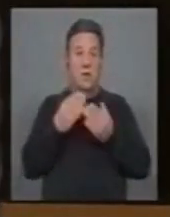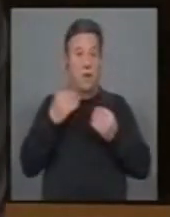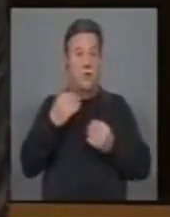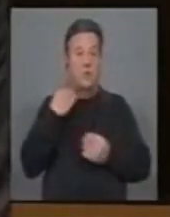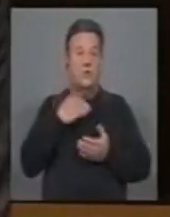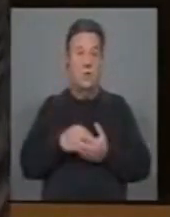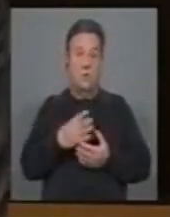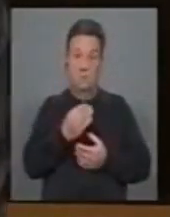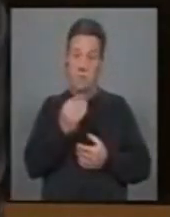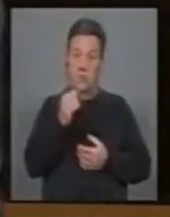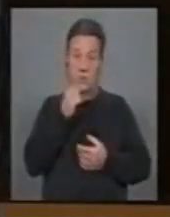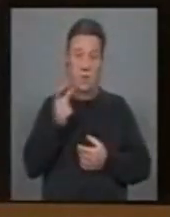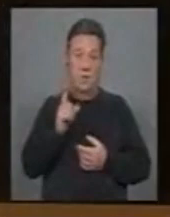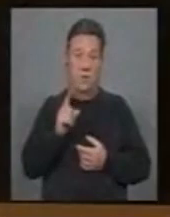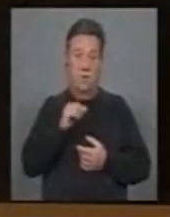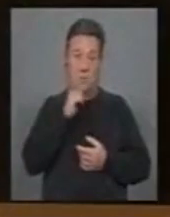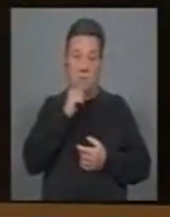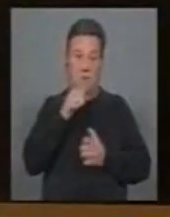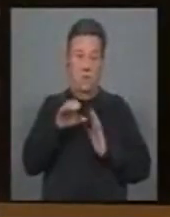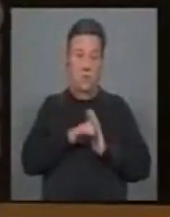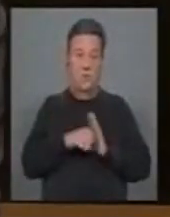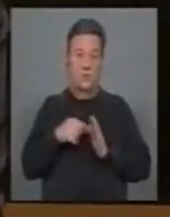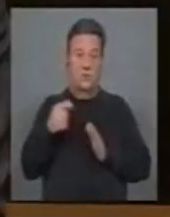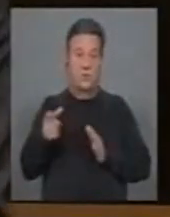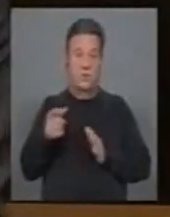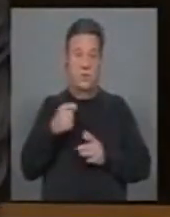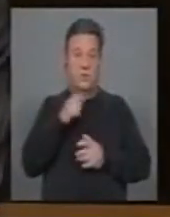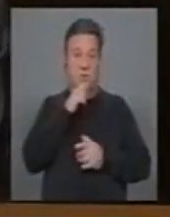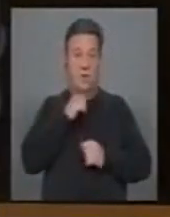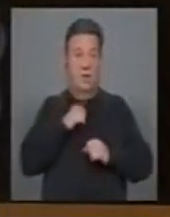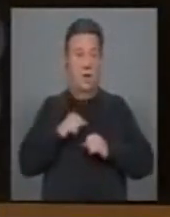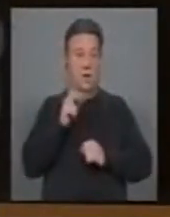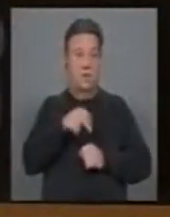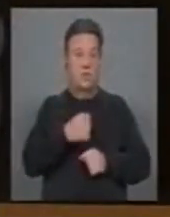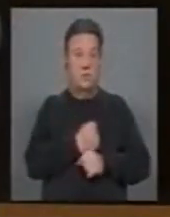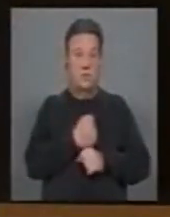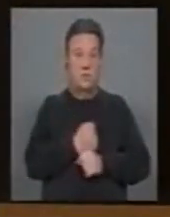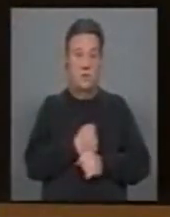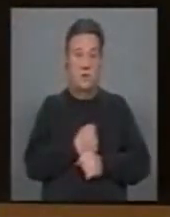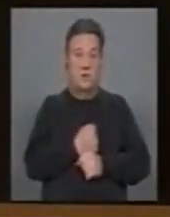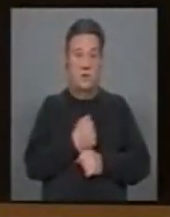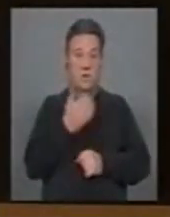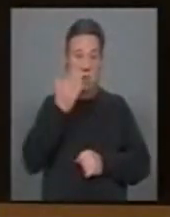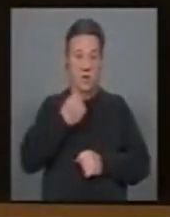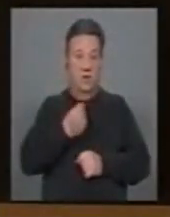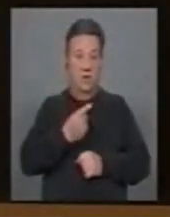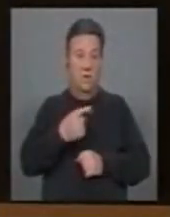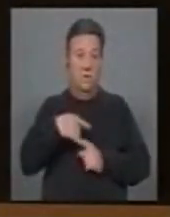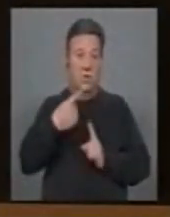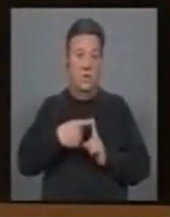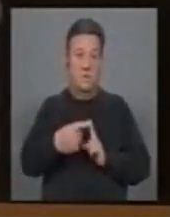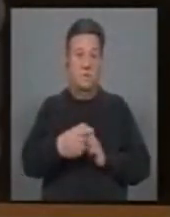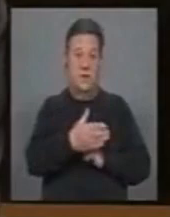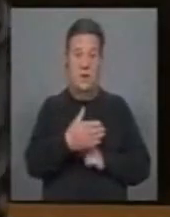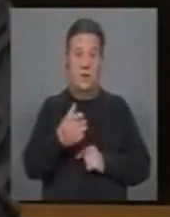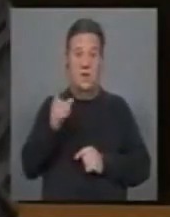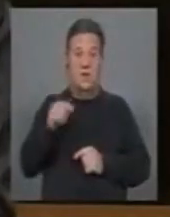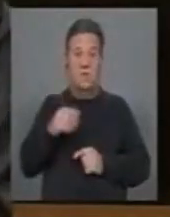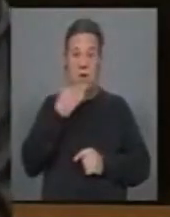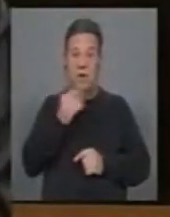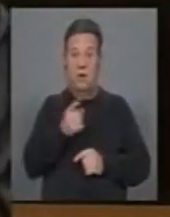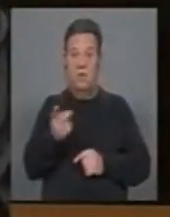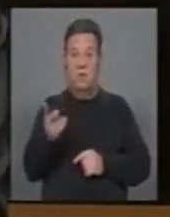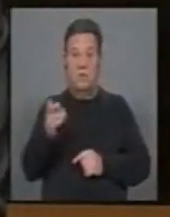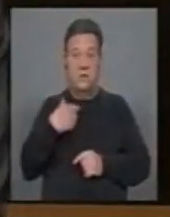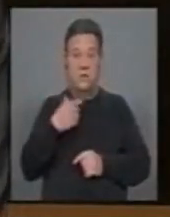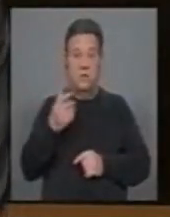segunda-feira muito se calhar eles não vão estar em condições de estar ao serviço nos próximos dias a próxima semana Vem com os alunos